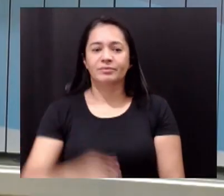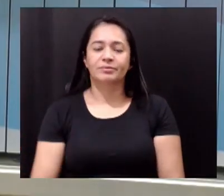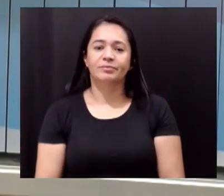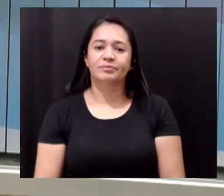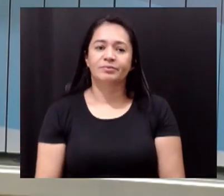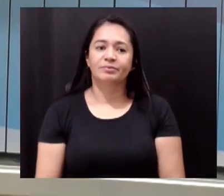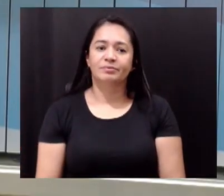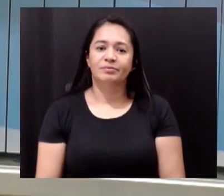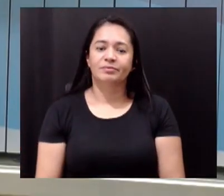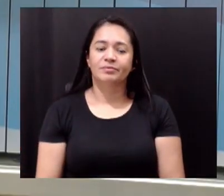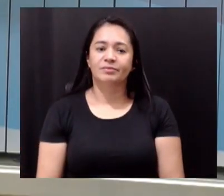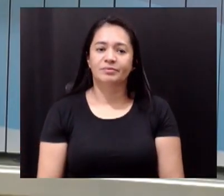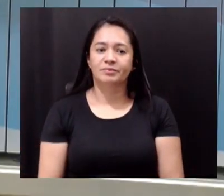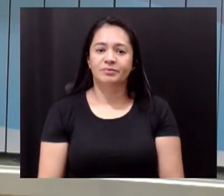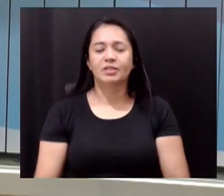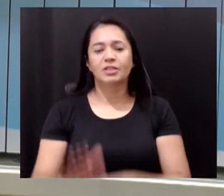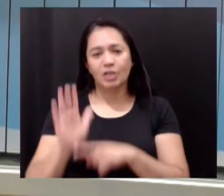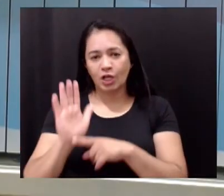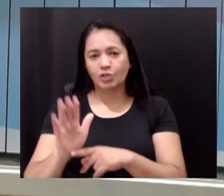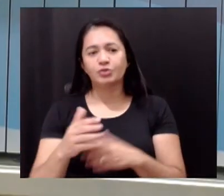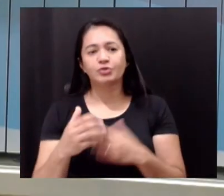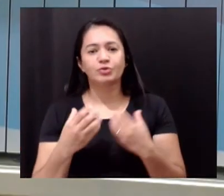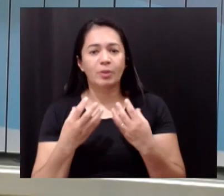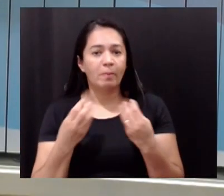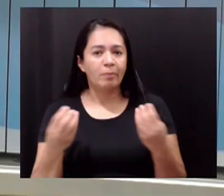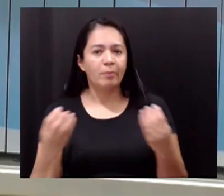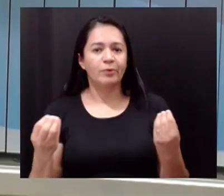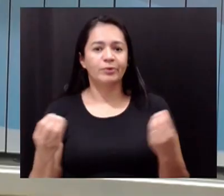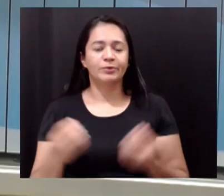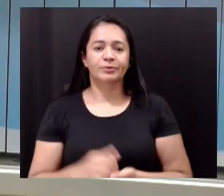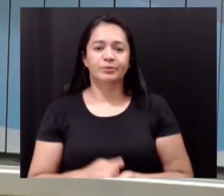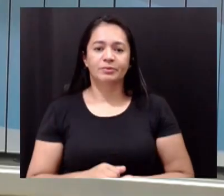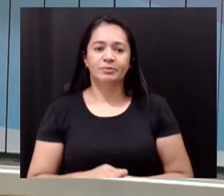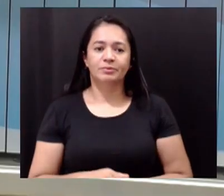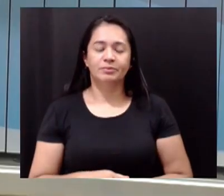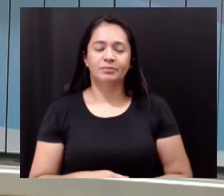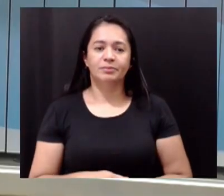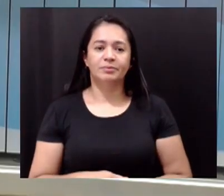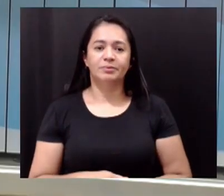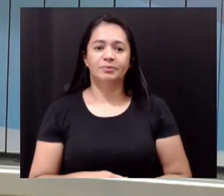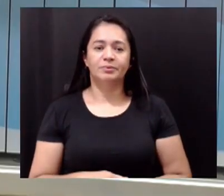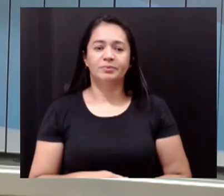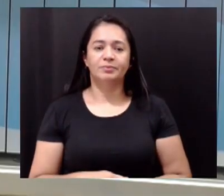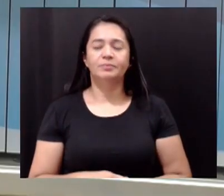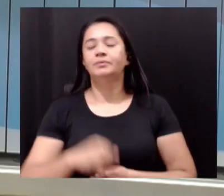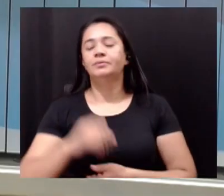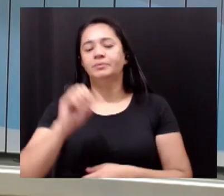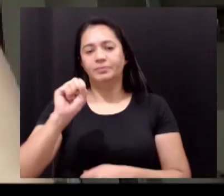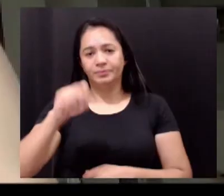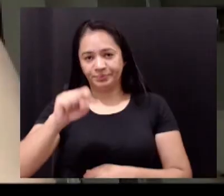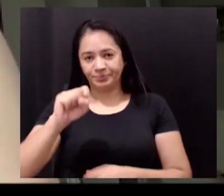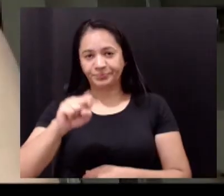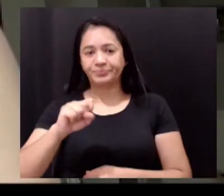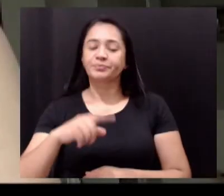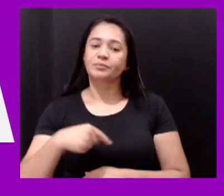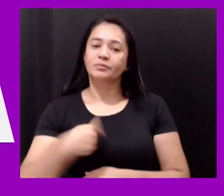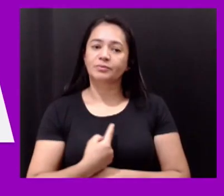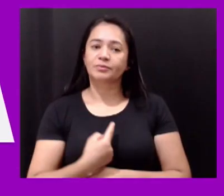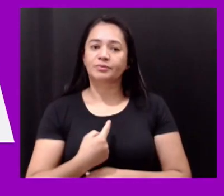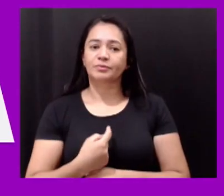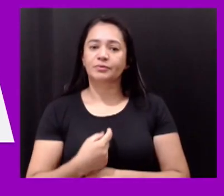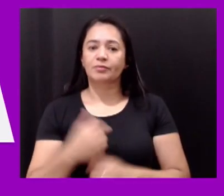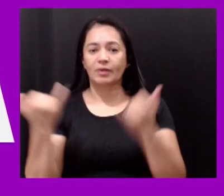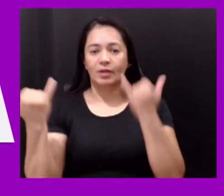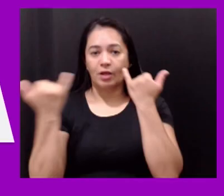ajuda bastante também, né, a população. Com certeza, a gente trazer informação para a